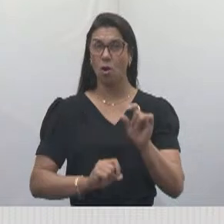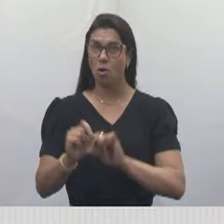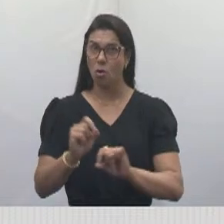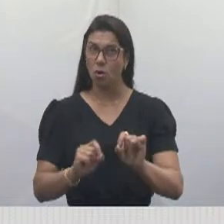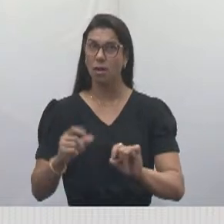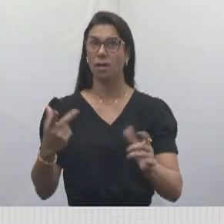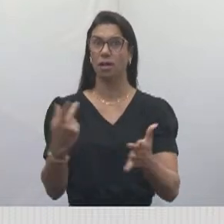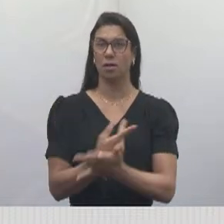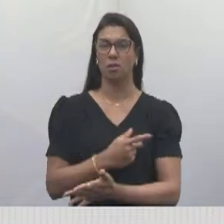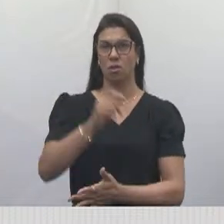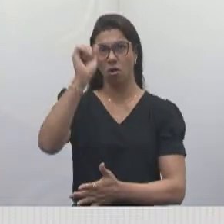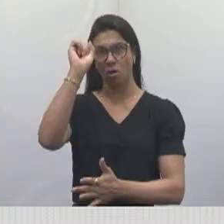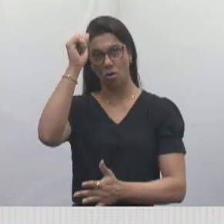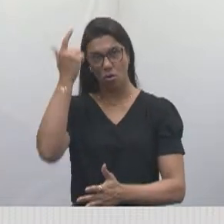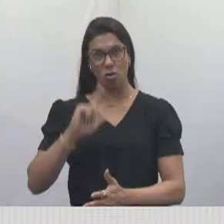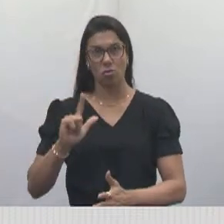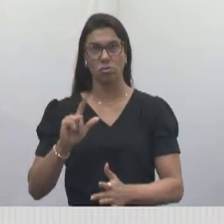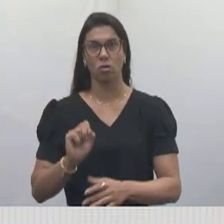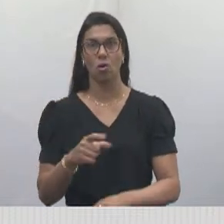efetivamente realizado?